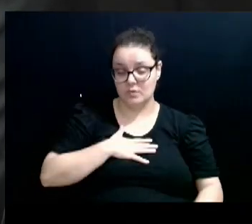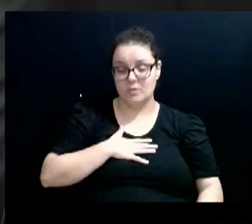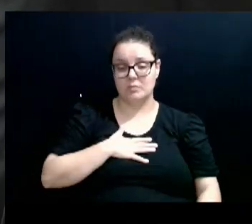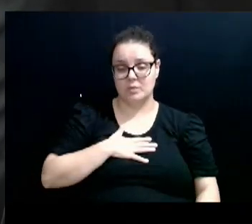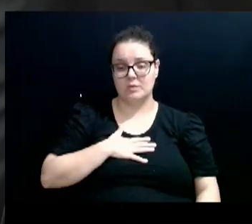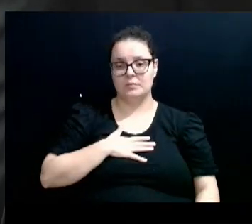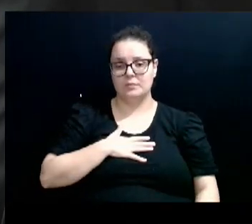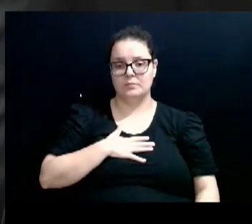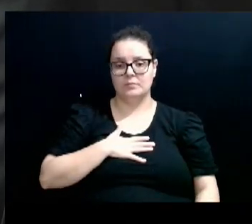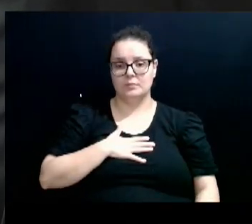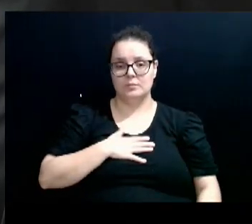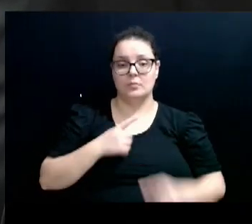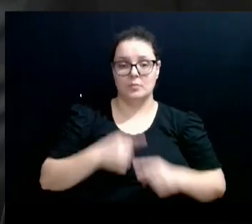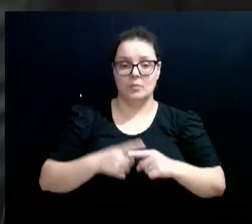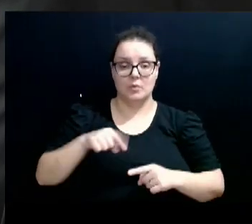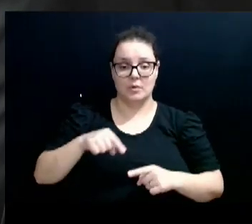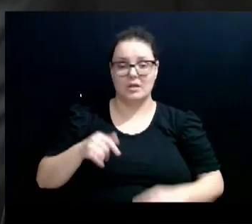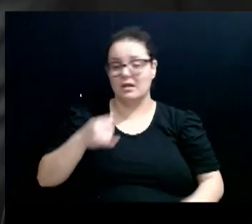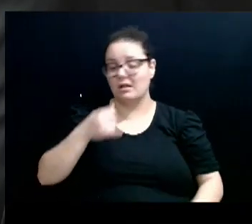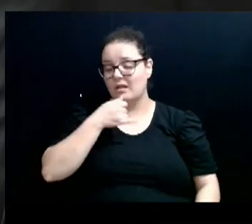triste isso, né? Você